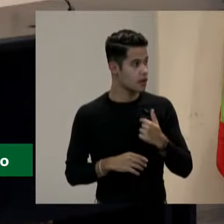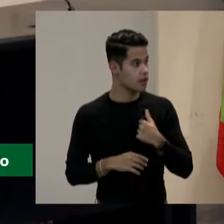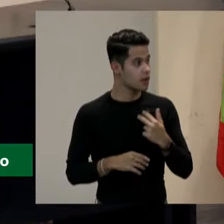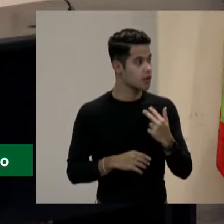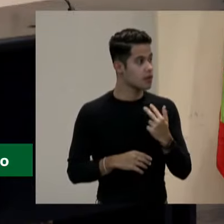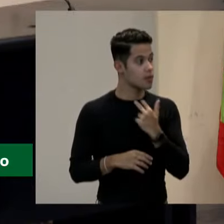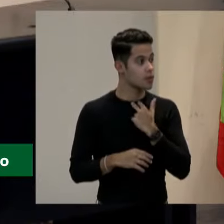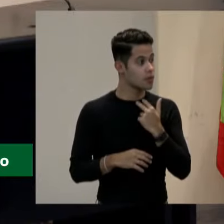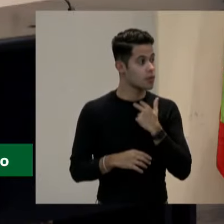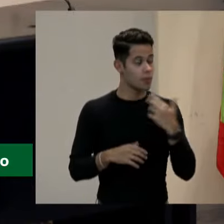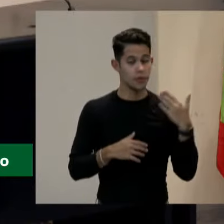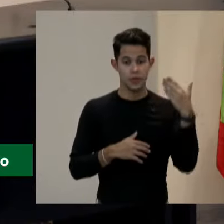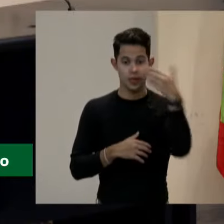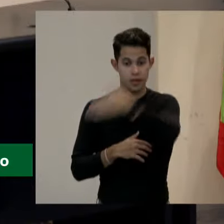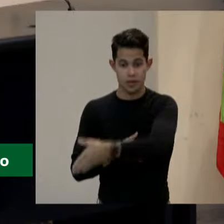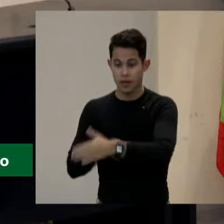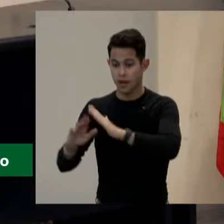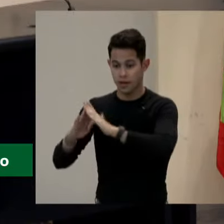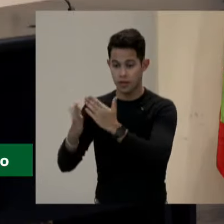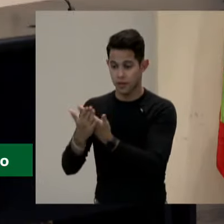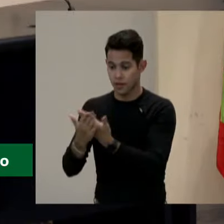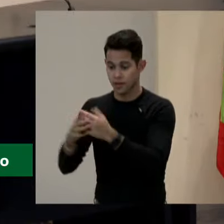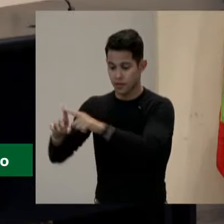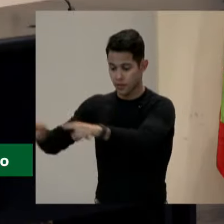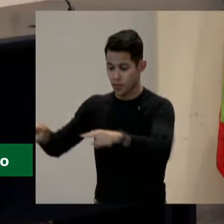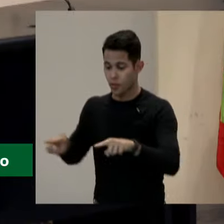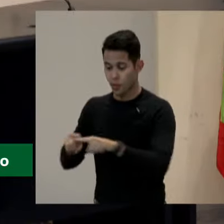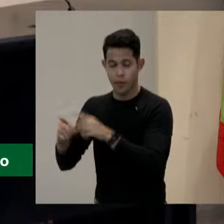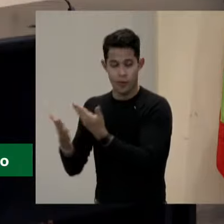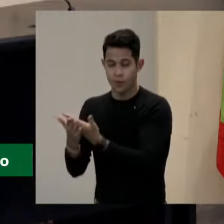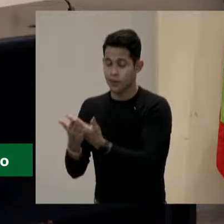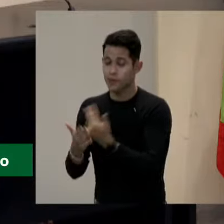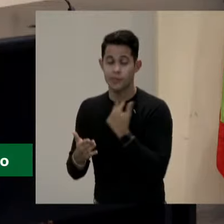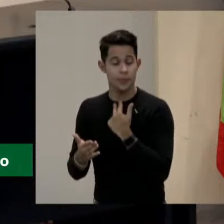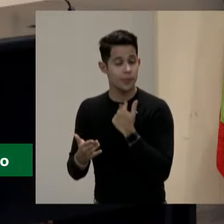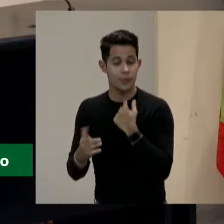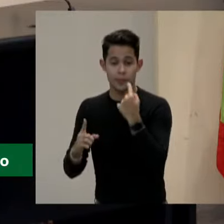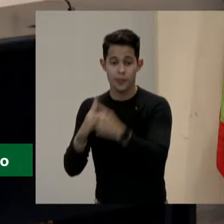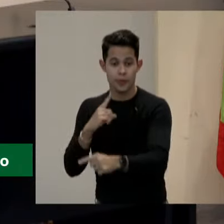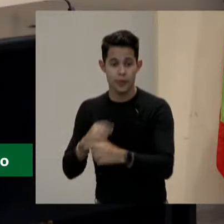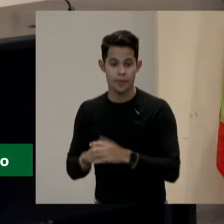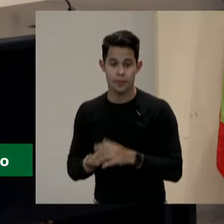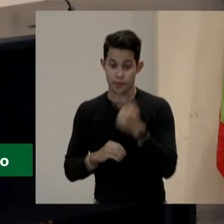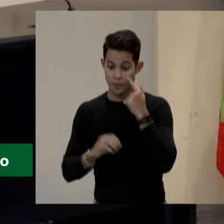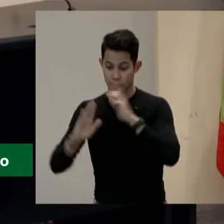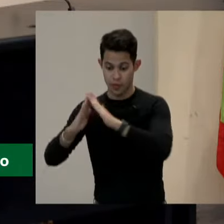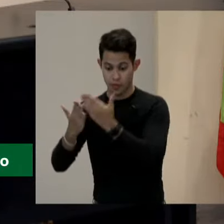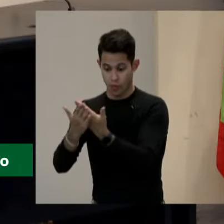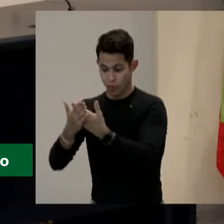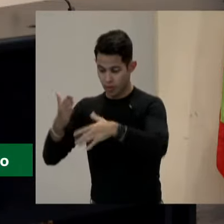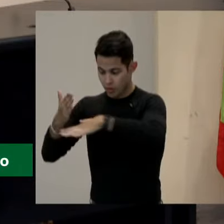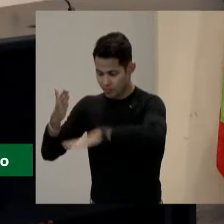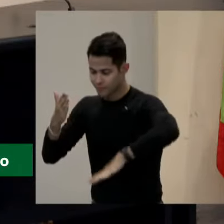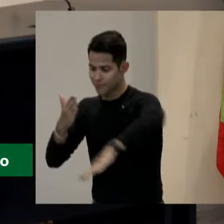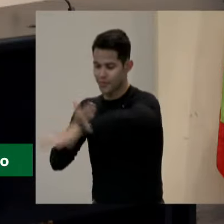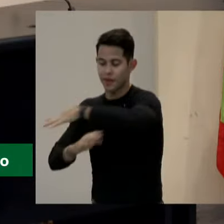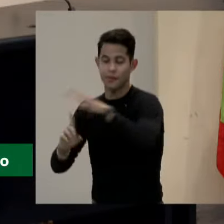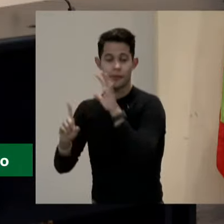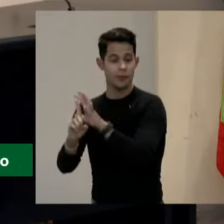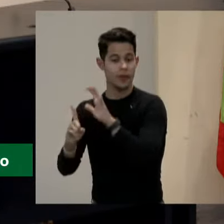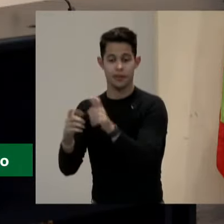porque eu não era aceito na escola. O reflexo da escola é grande. Não é só